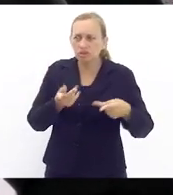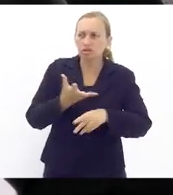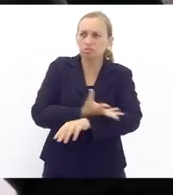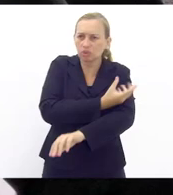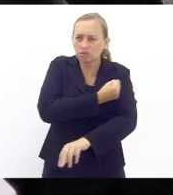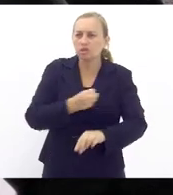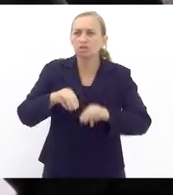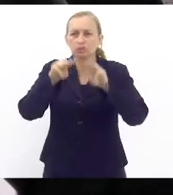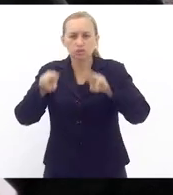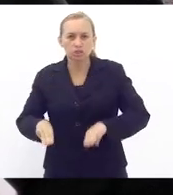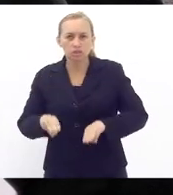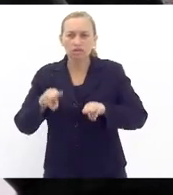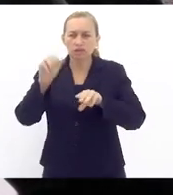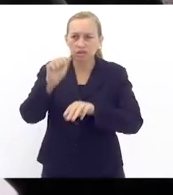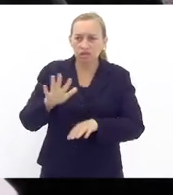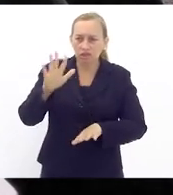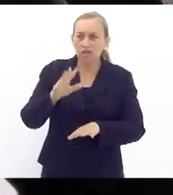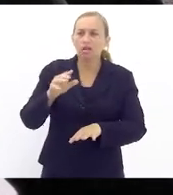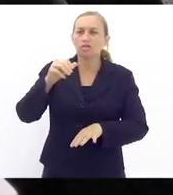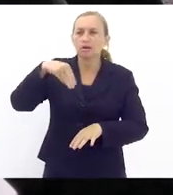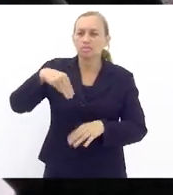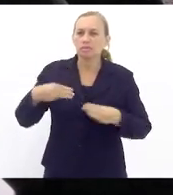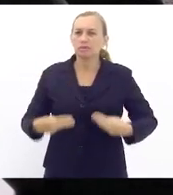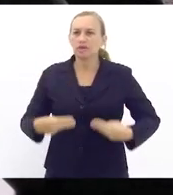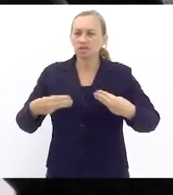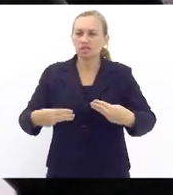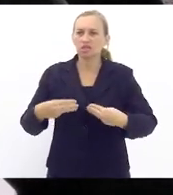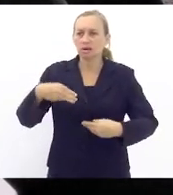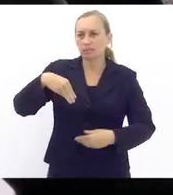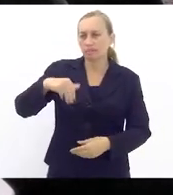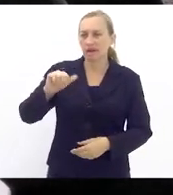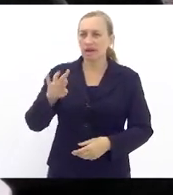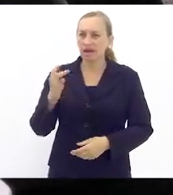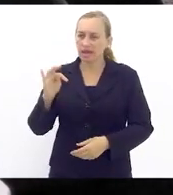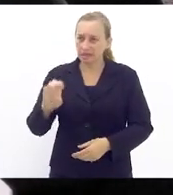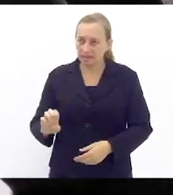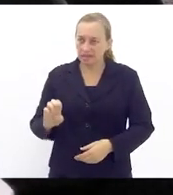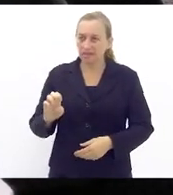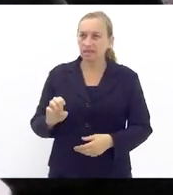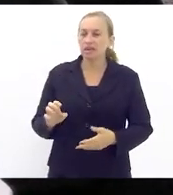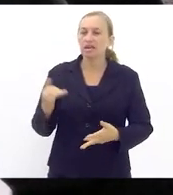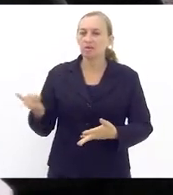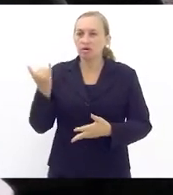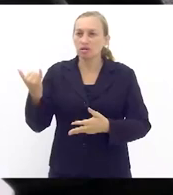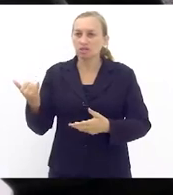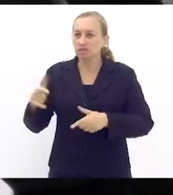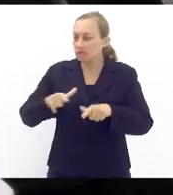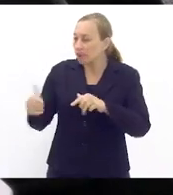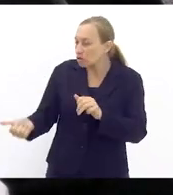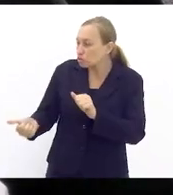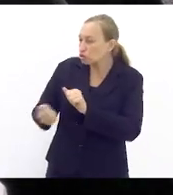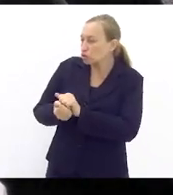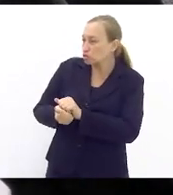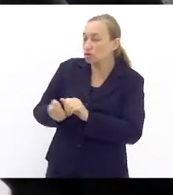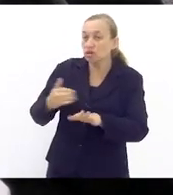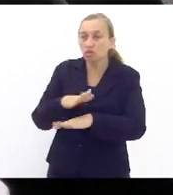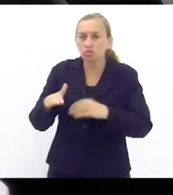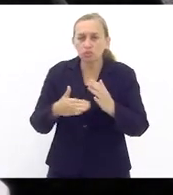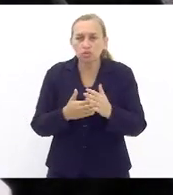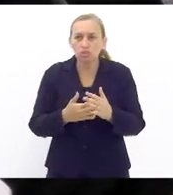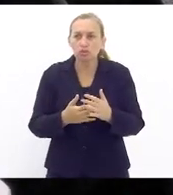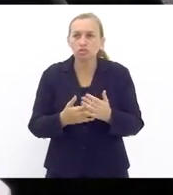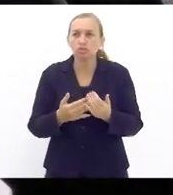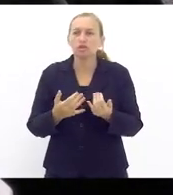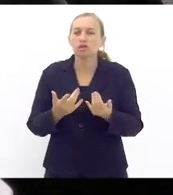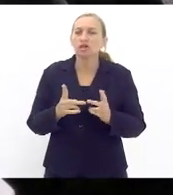no Museu Nacional com a ministra Margarete Menezes e daí a importância da gente atuar conjuntamente tá todo mundo informado que